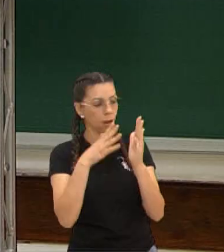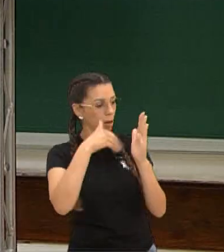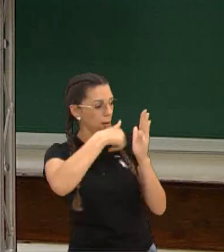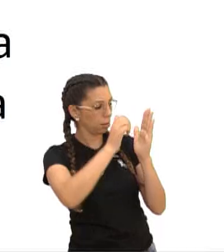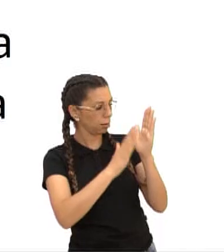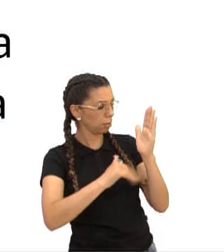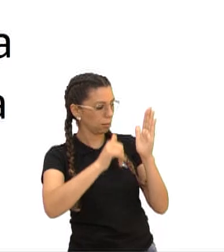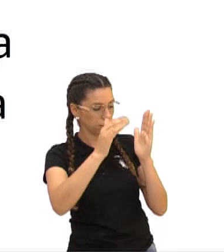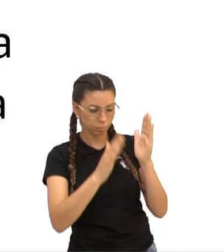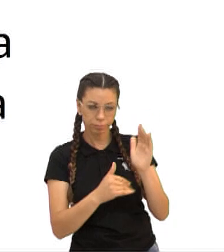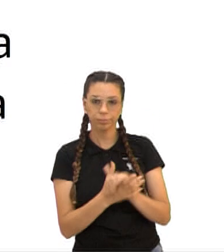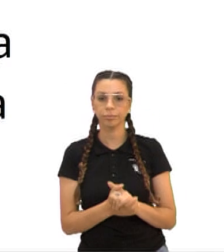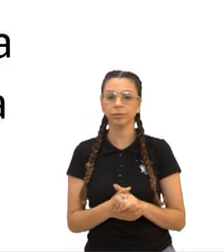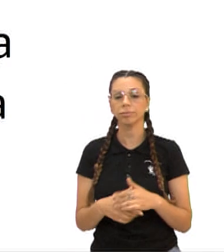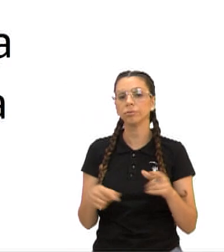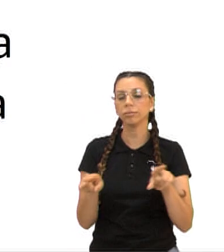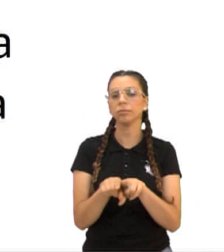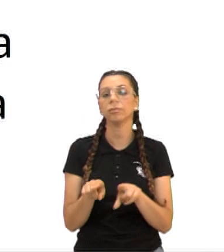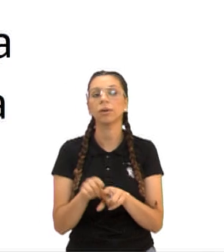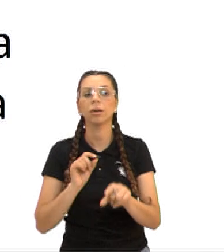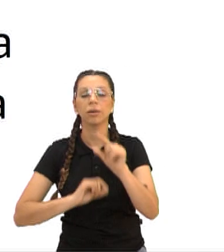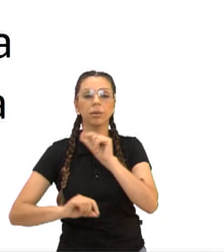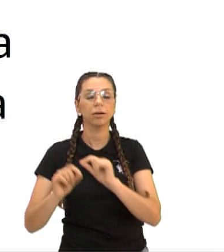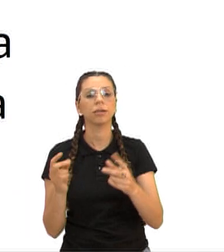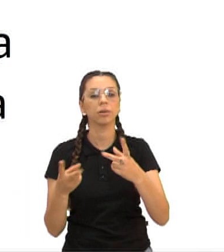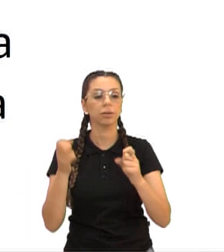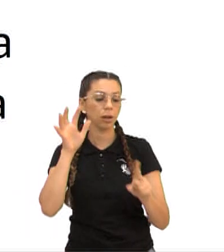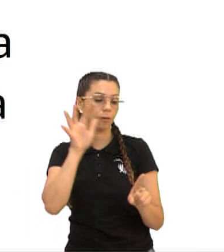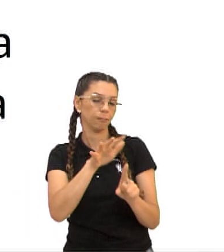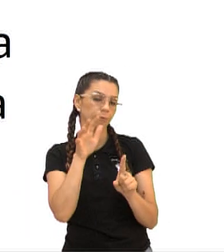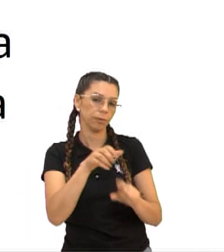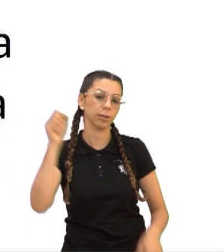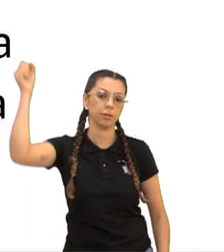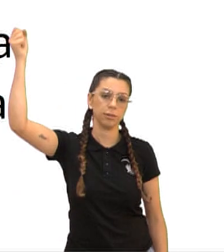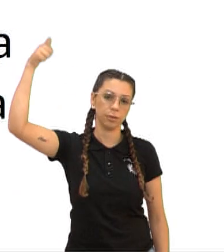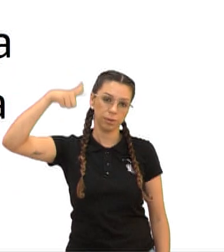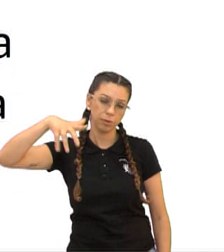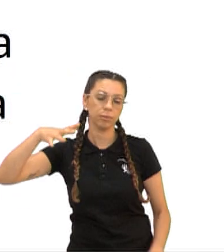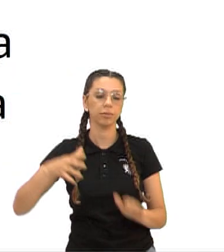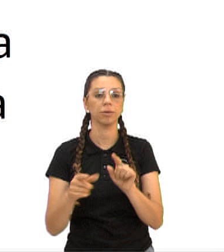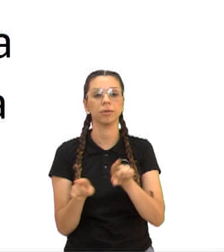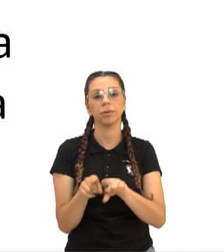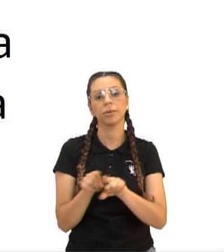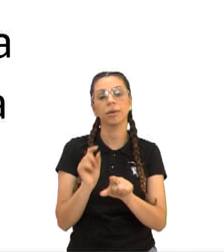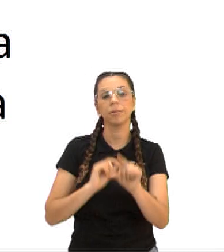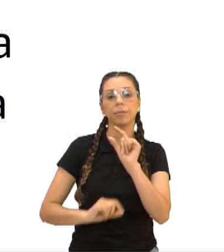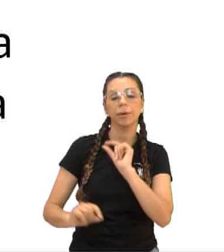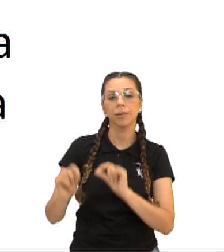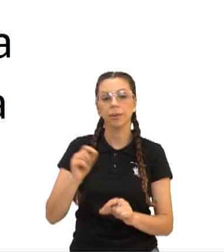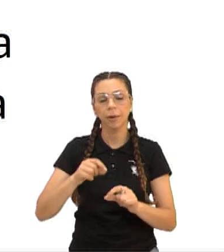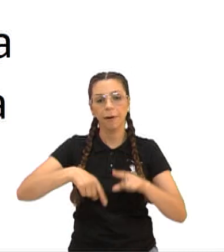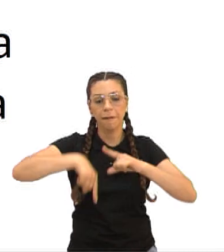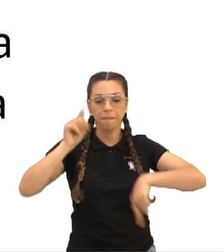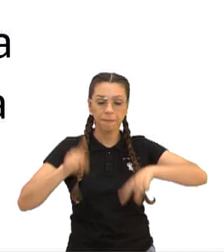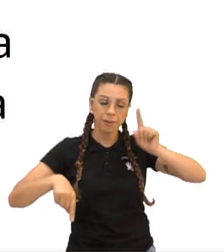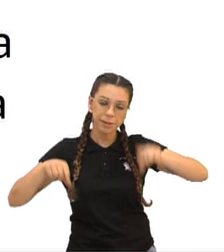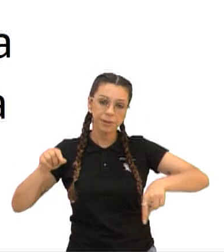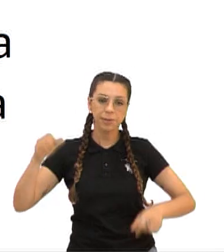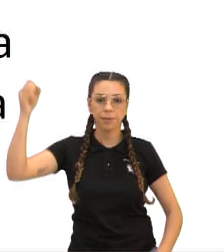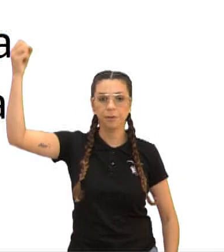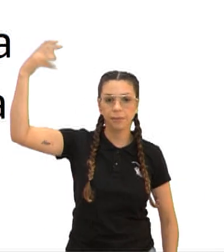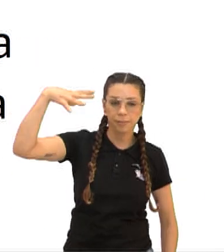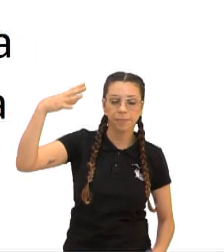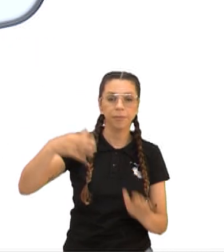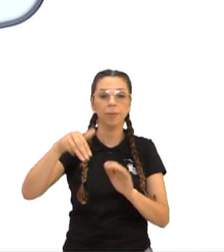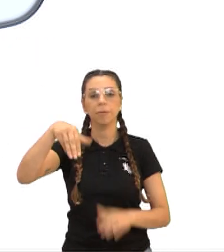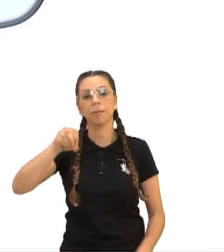barcos ateliê, como a gente falou do próprio Monet, para observar essa influência da luz. Faziam séries para ver a variação dessa luz, tá? O